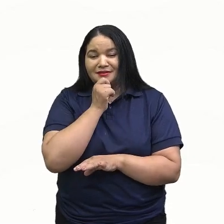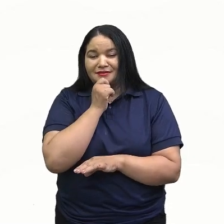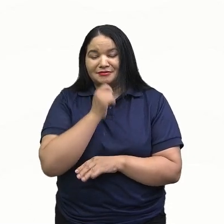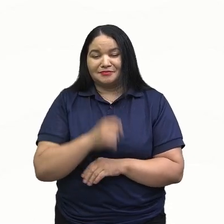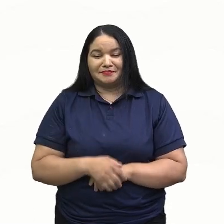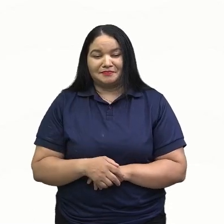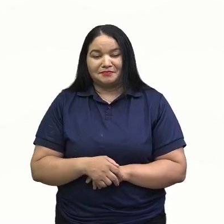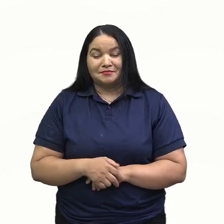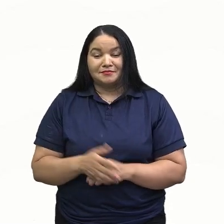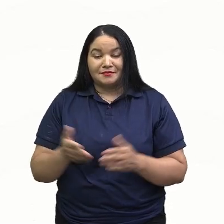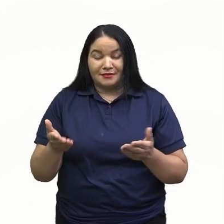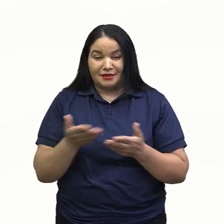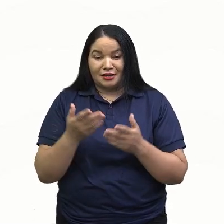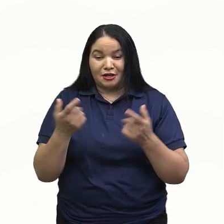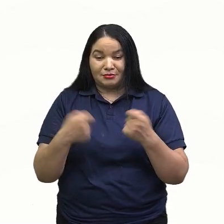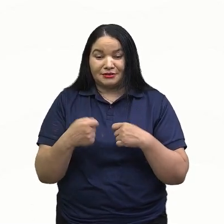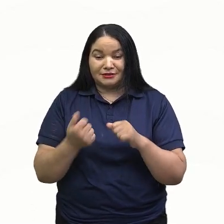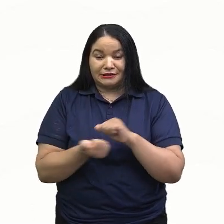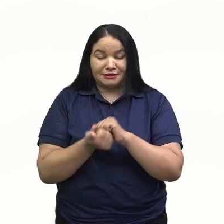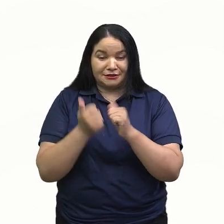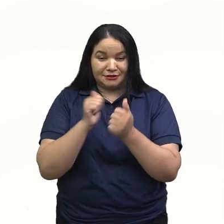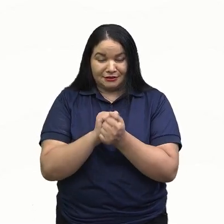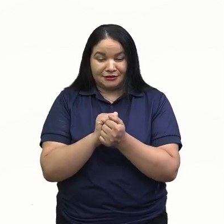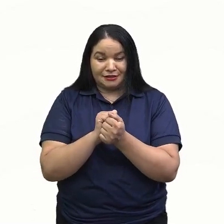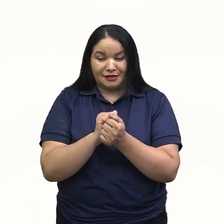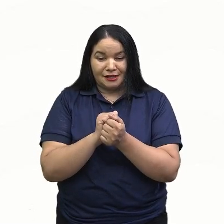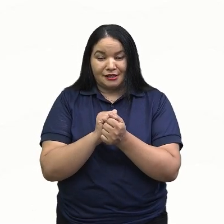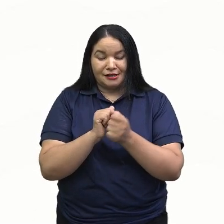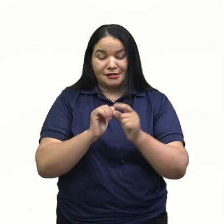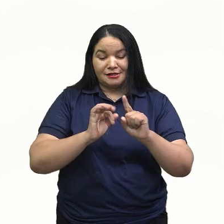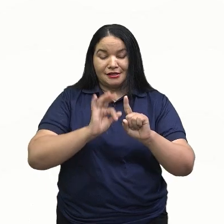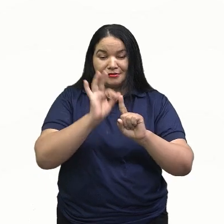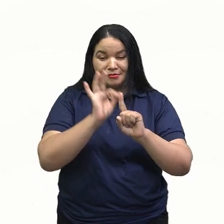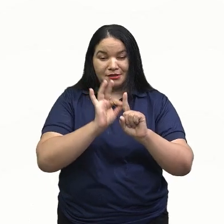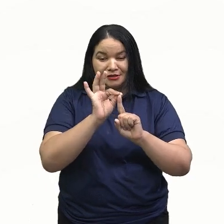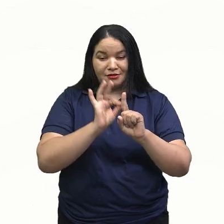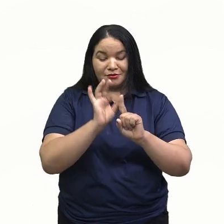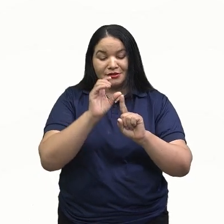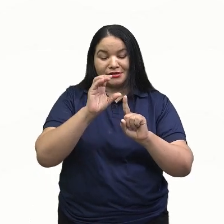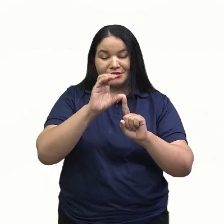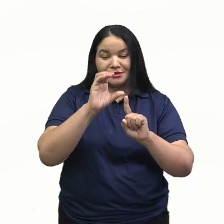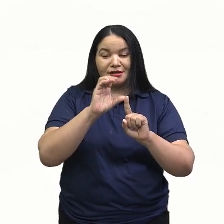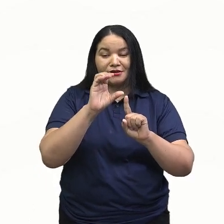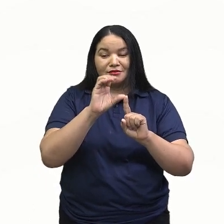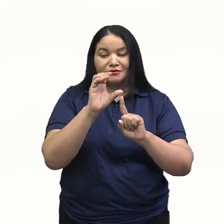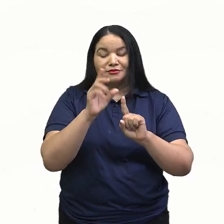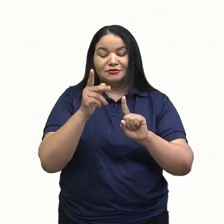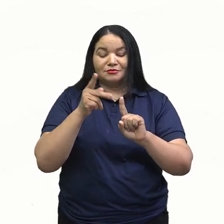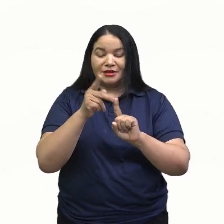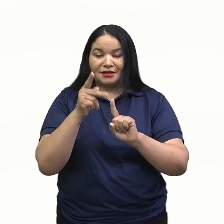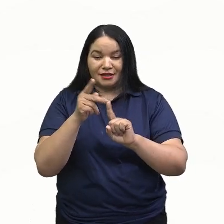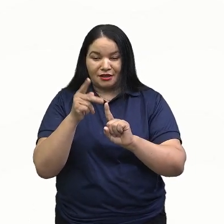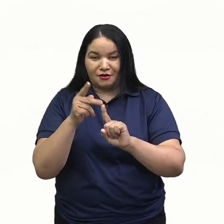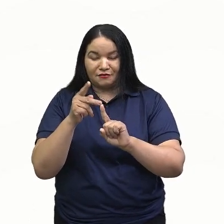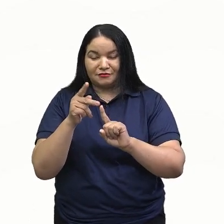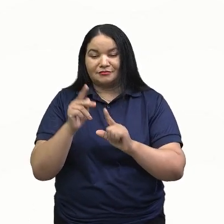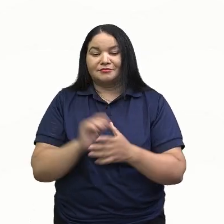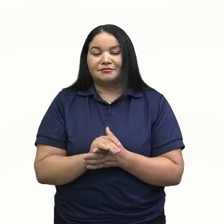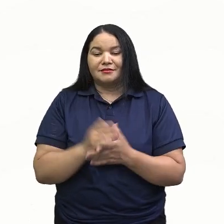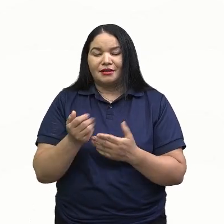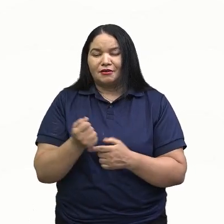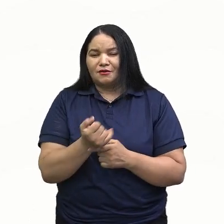Agora, vamos transformar a temperatura de Celsius para Kelvin. Aí você tem aqui, ó. Lembram quanto